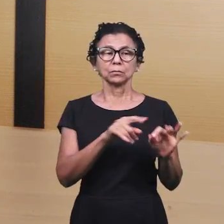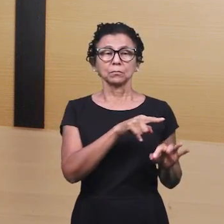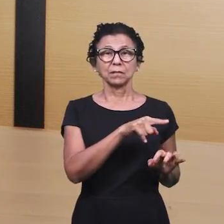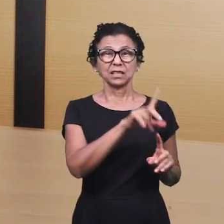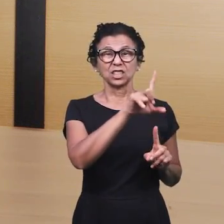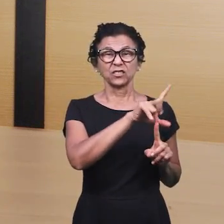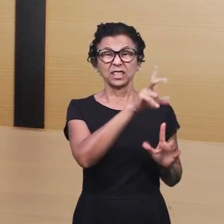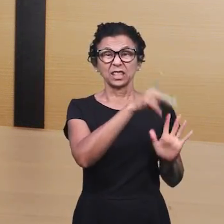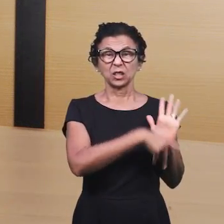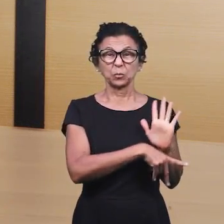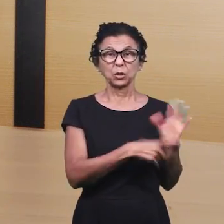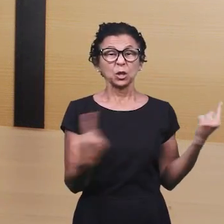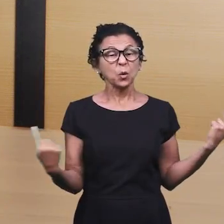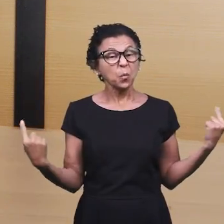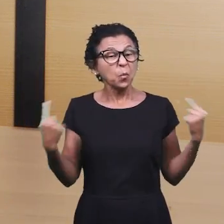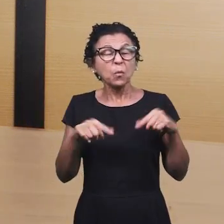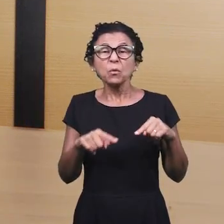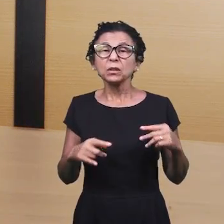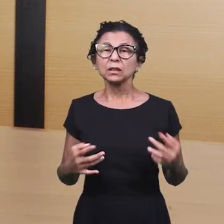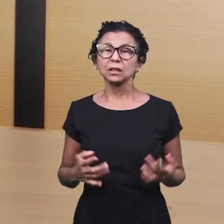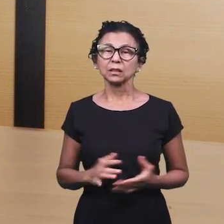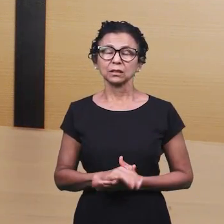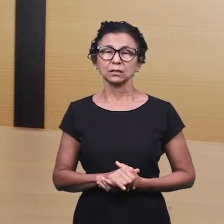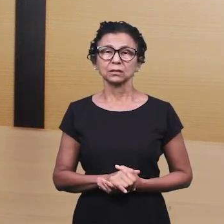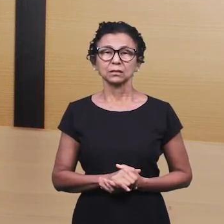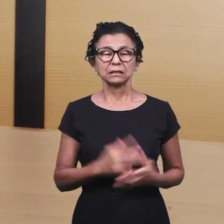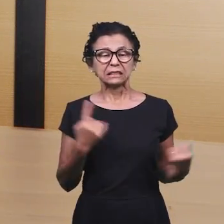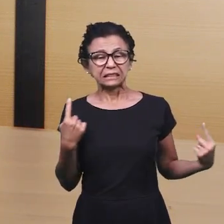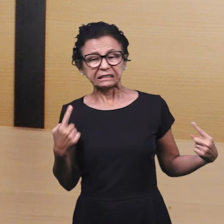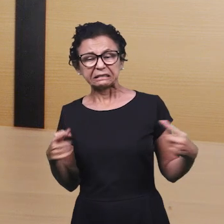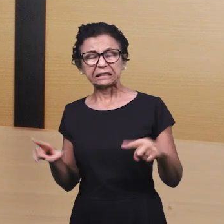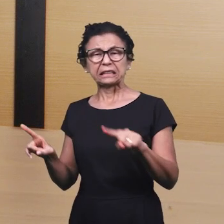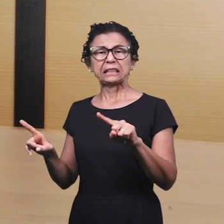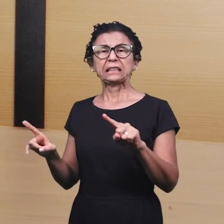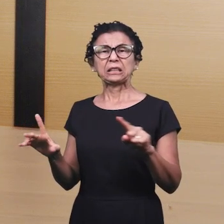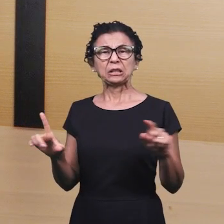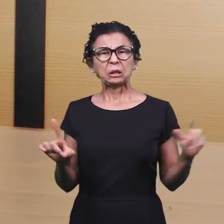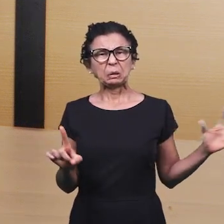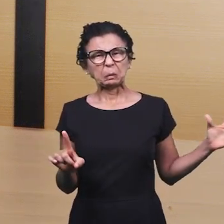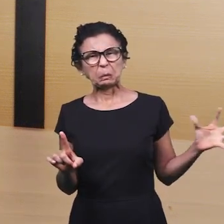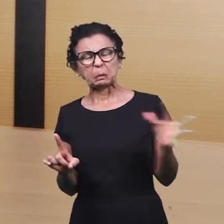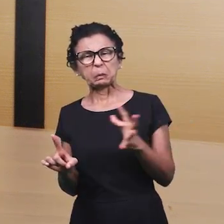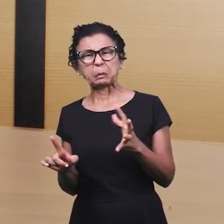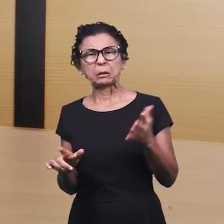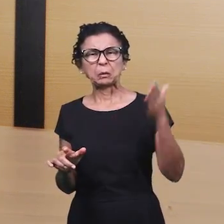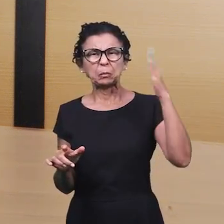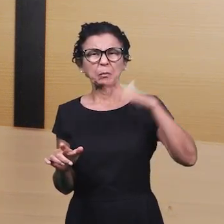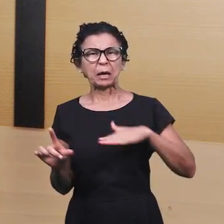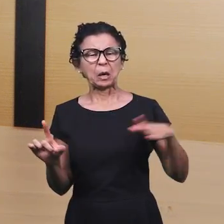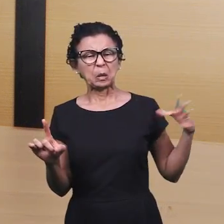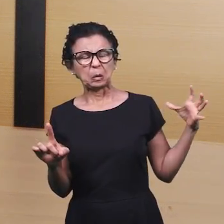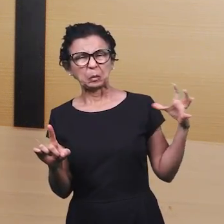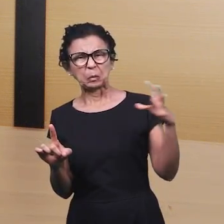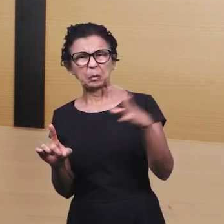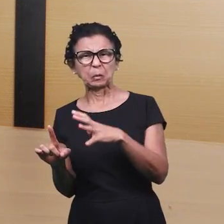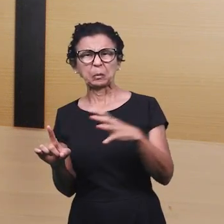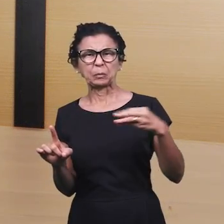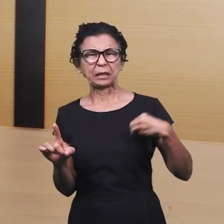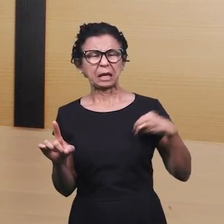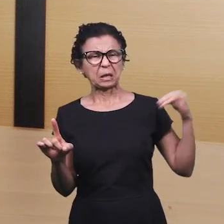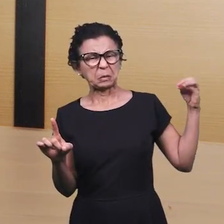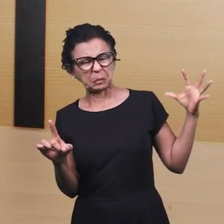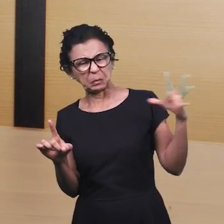entrou dentro das famílias, ele tem atacado as famílias, tem destruído tudo aquilo que o Senhor projetou para o